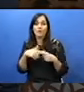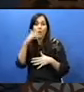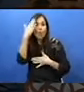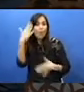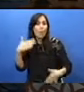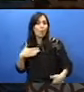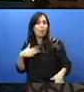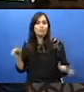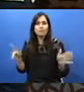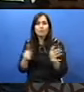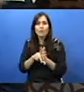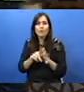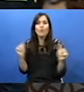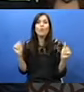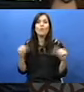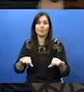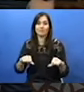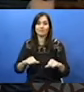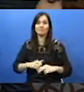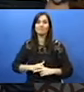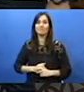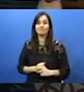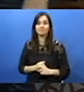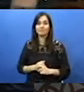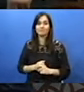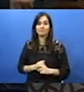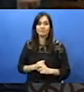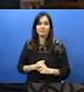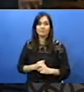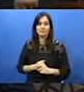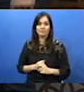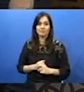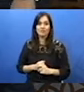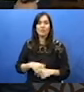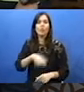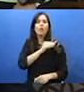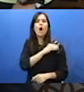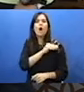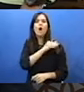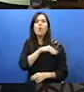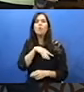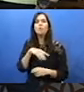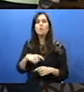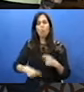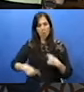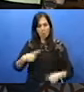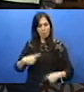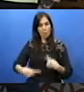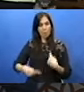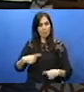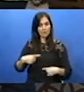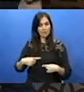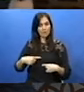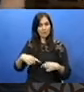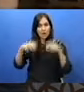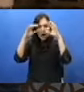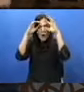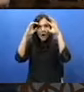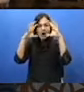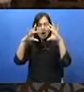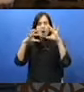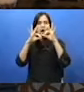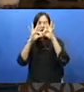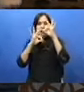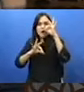próprio corpo ao utilizá-las. O efeito do álcool no organismo. O álcool atua no sistema nervoso central,